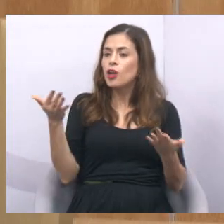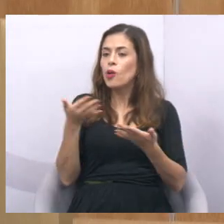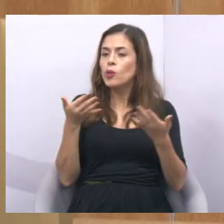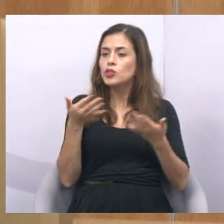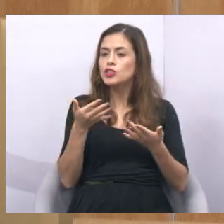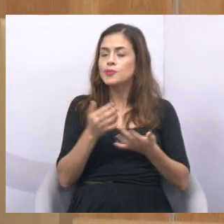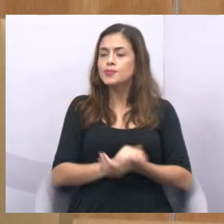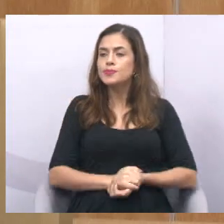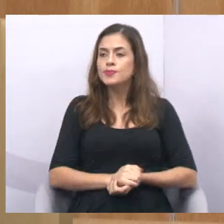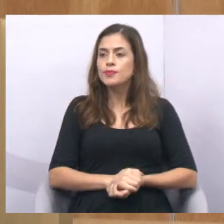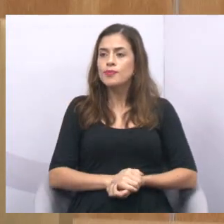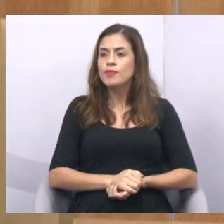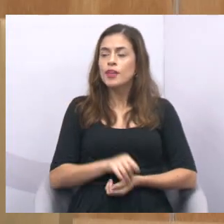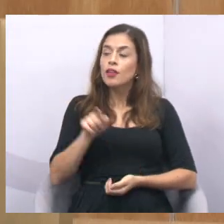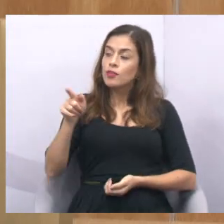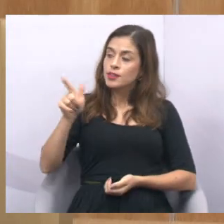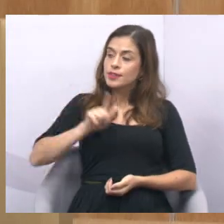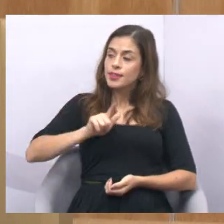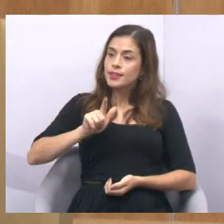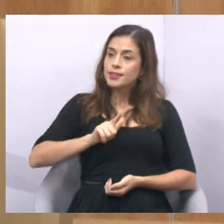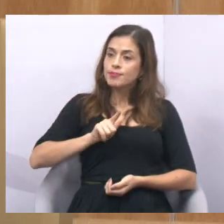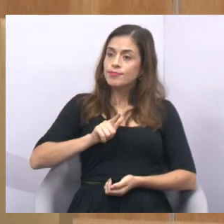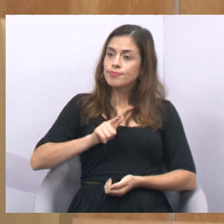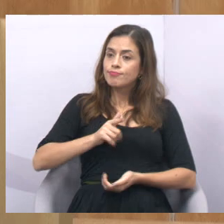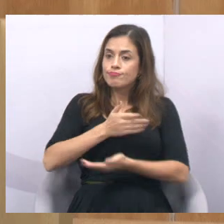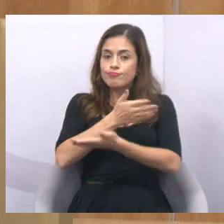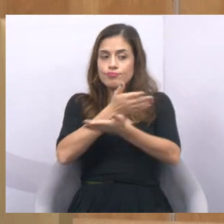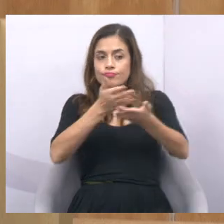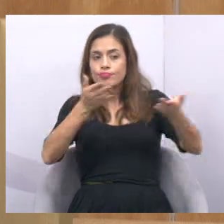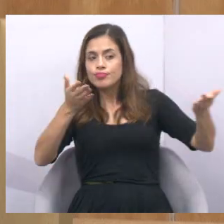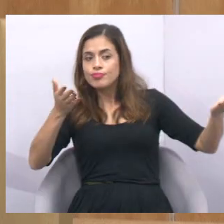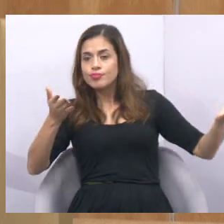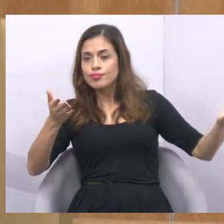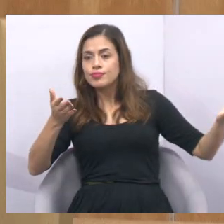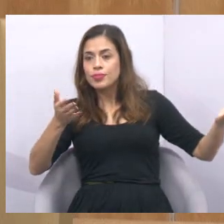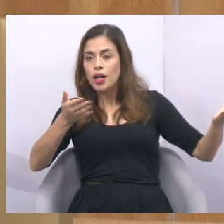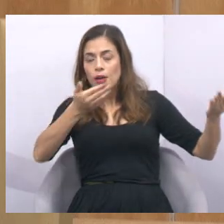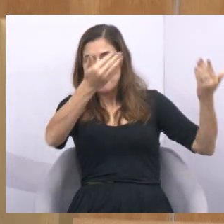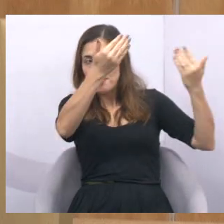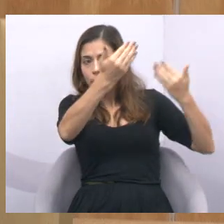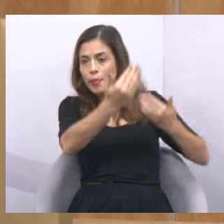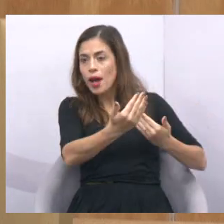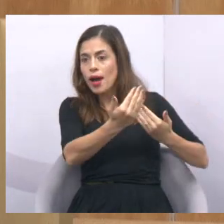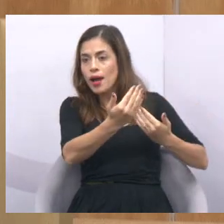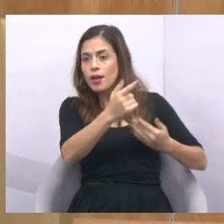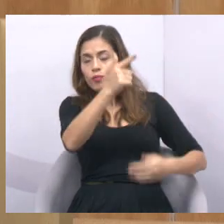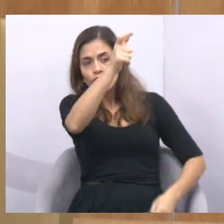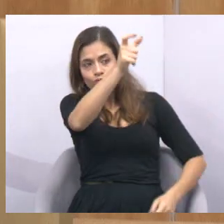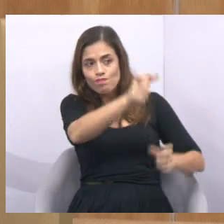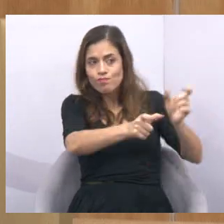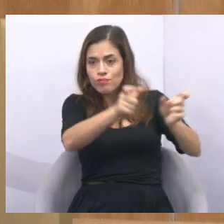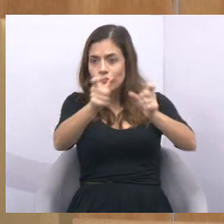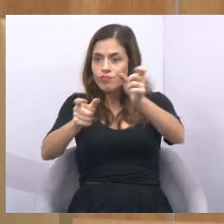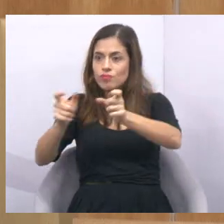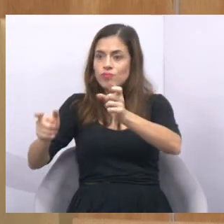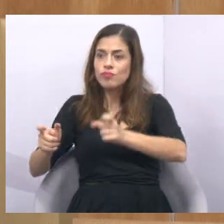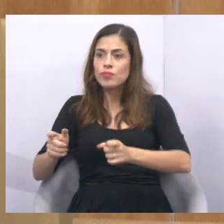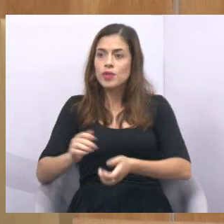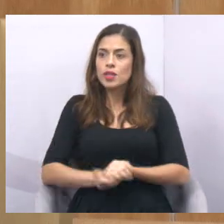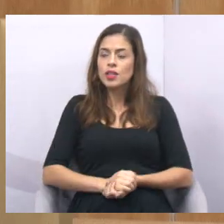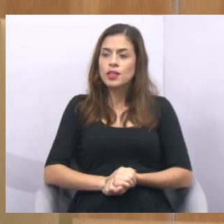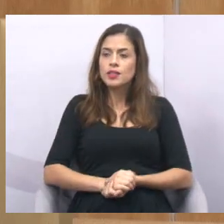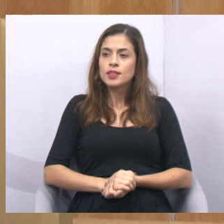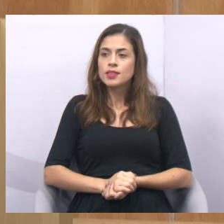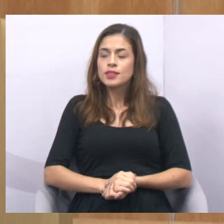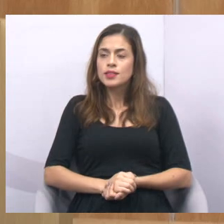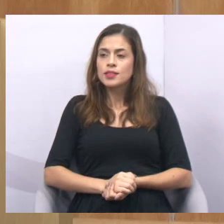Hoje, você tem aqui, né, o espelho de muita gente, né, que trouxe da sua geração,